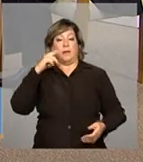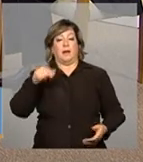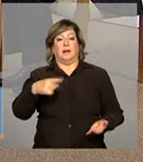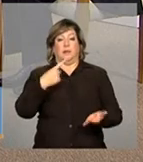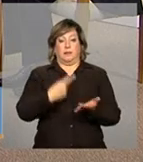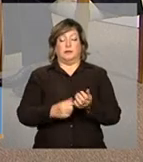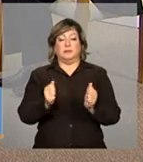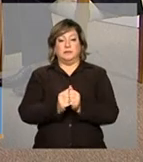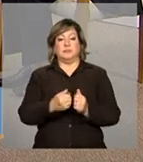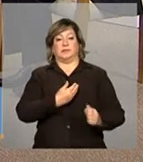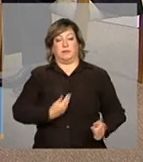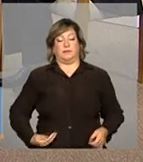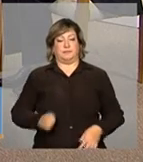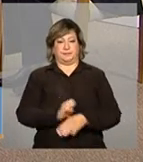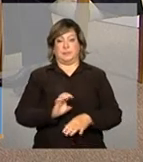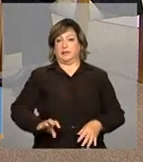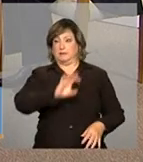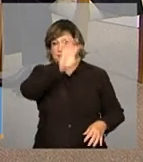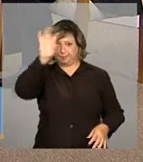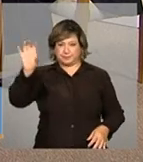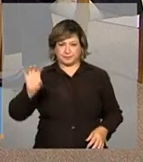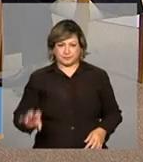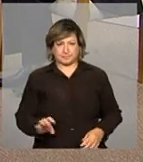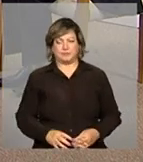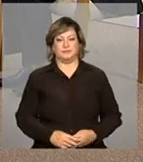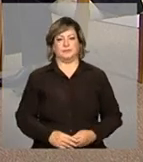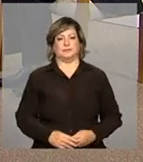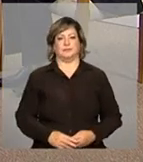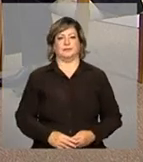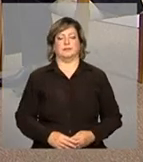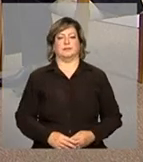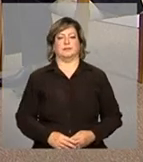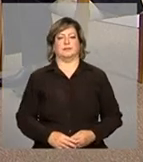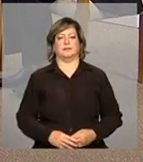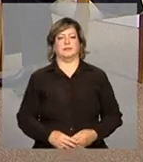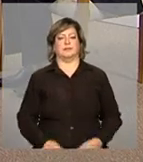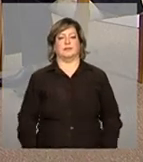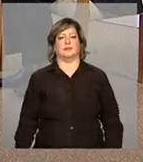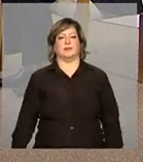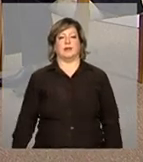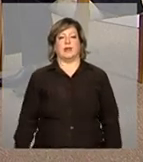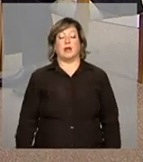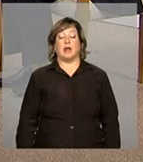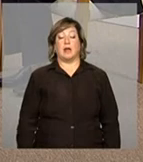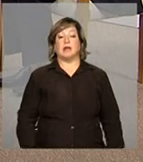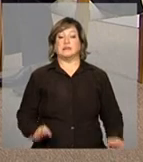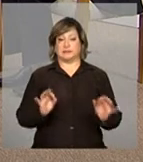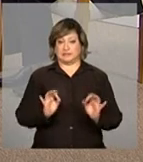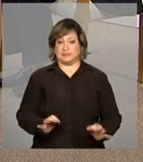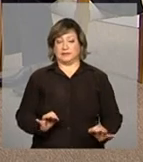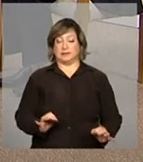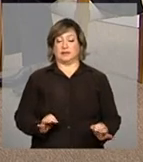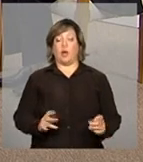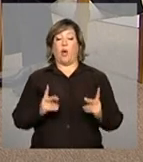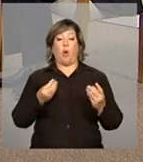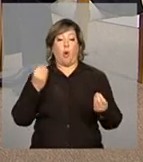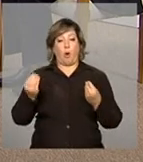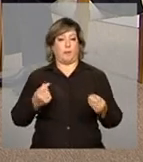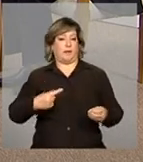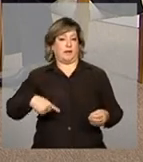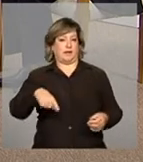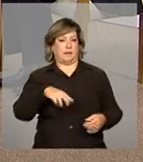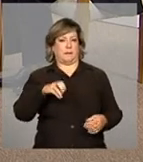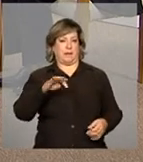pacto com os governos estaduais deixa o seu fazer as marcas complementar metas específicas para o